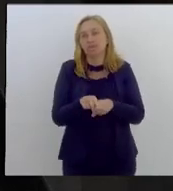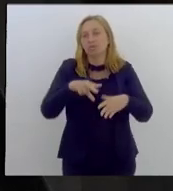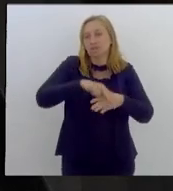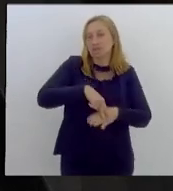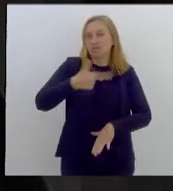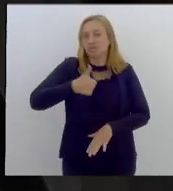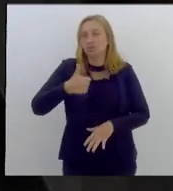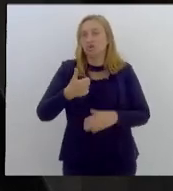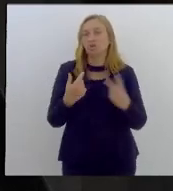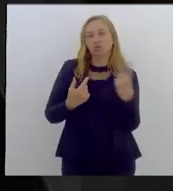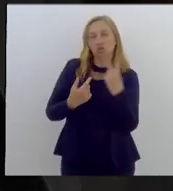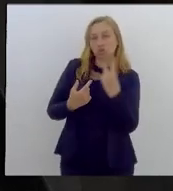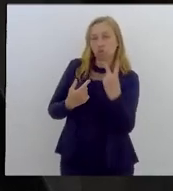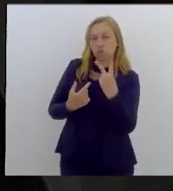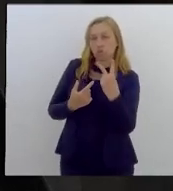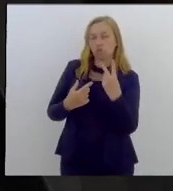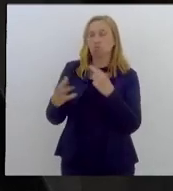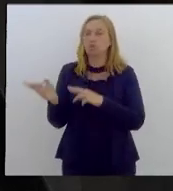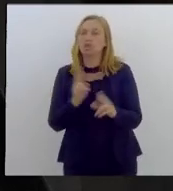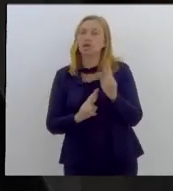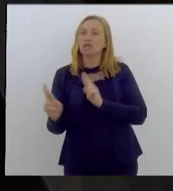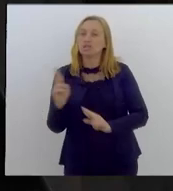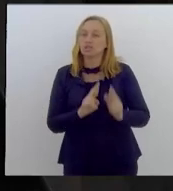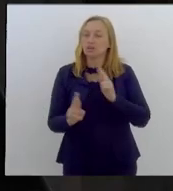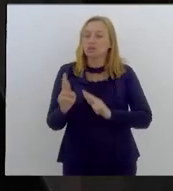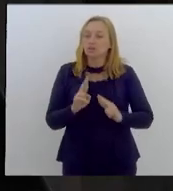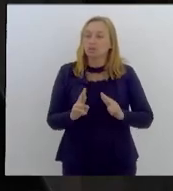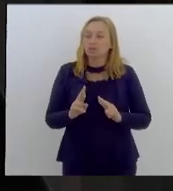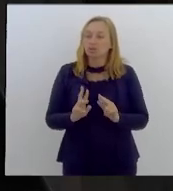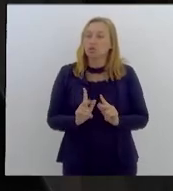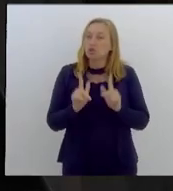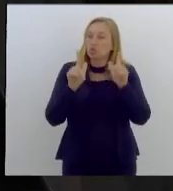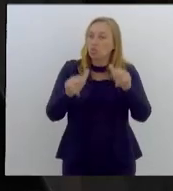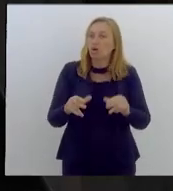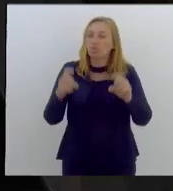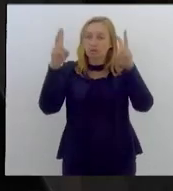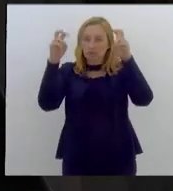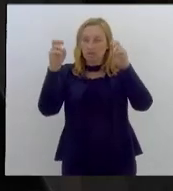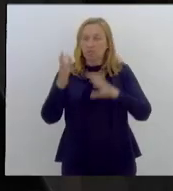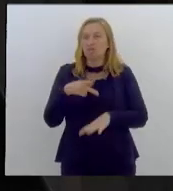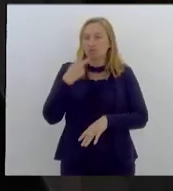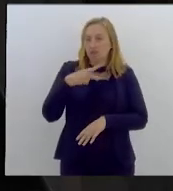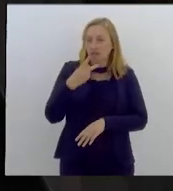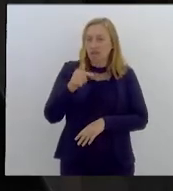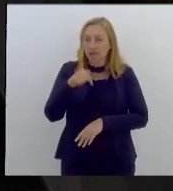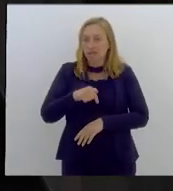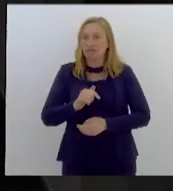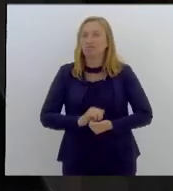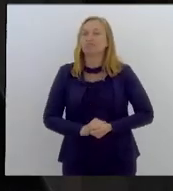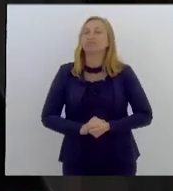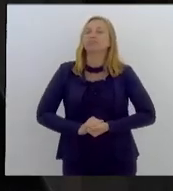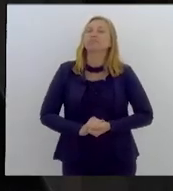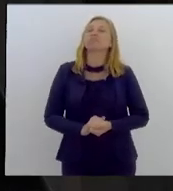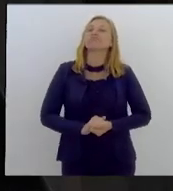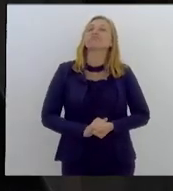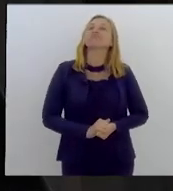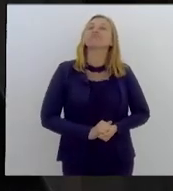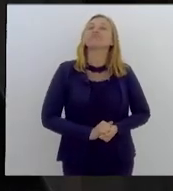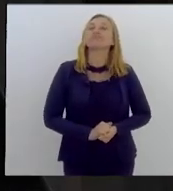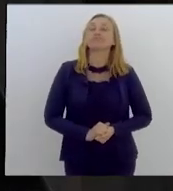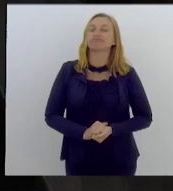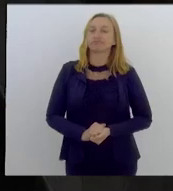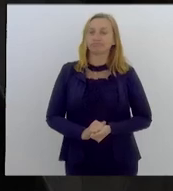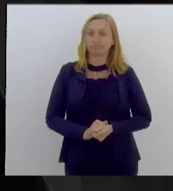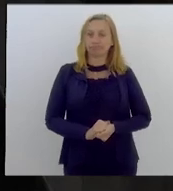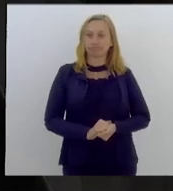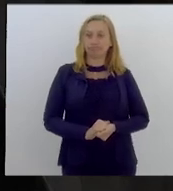1º. São dois destaques em relação aos mesmos temas que eu acabei aqui de me referir.